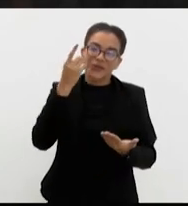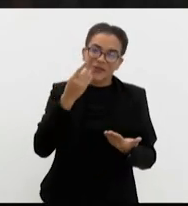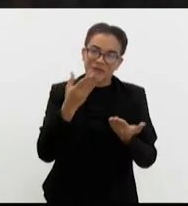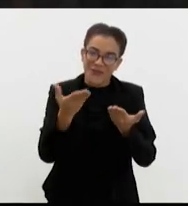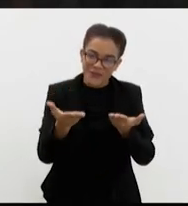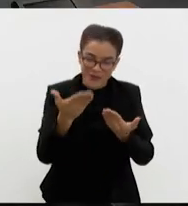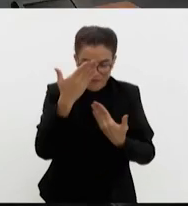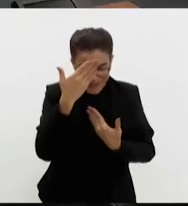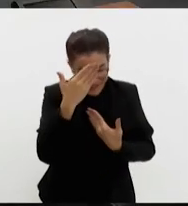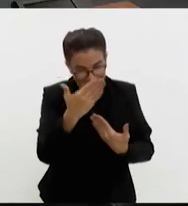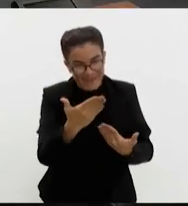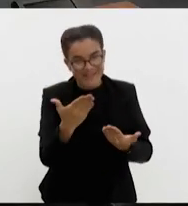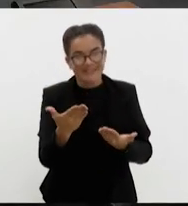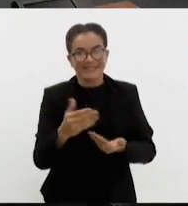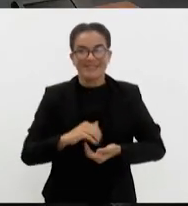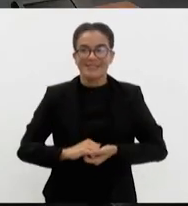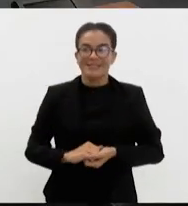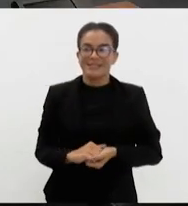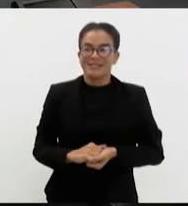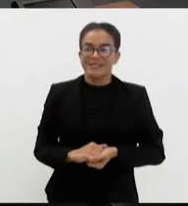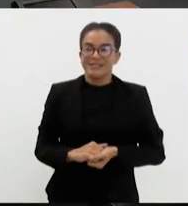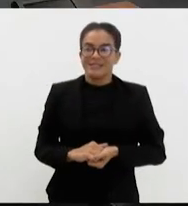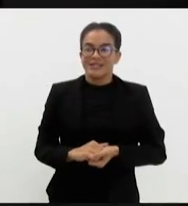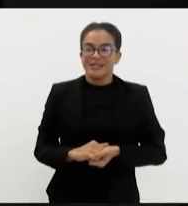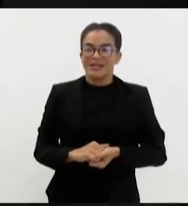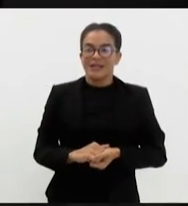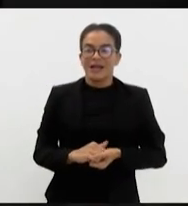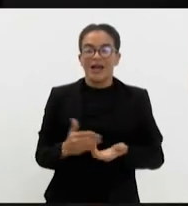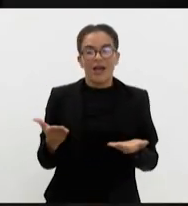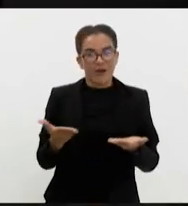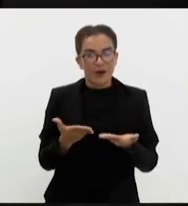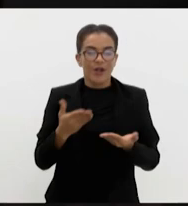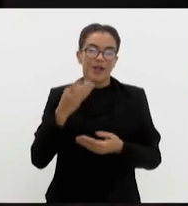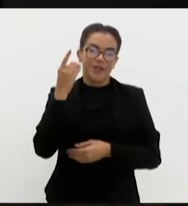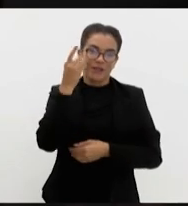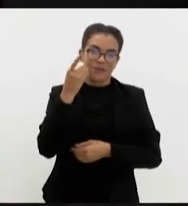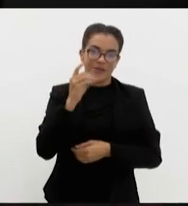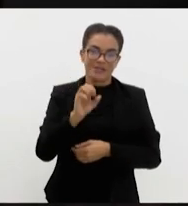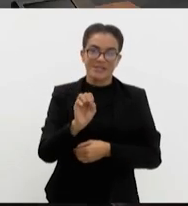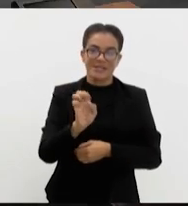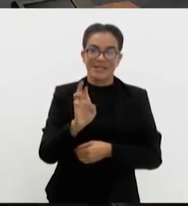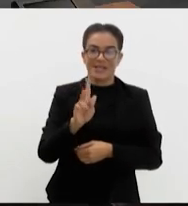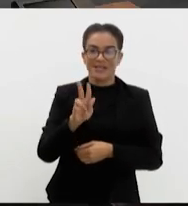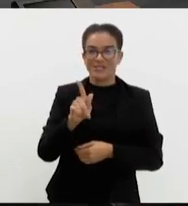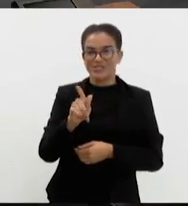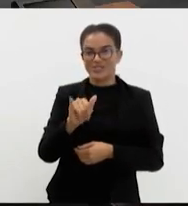Muito obrigado com a palavra agora Deputado Dr